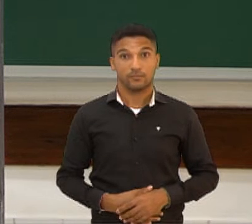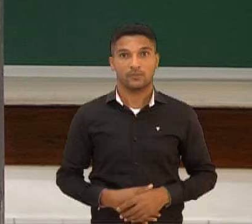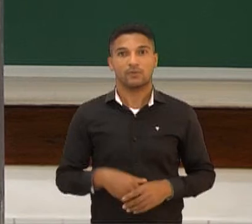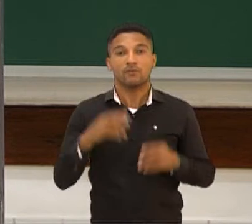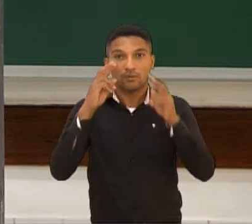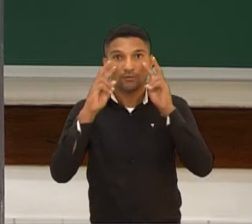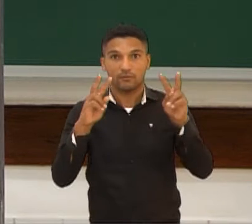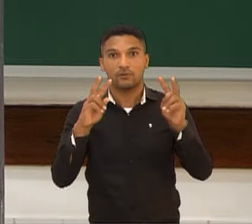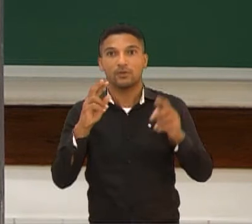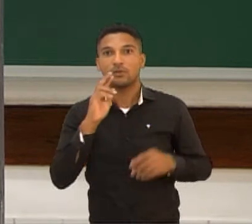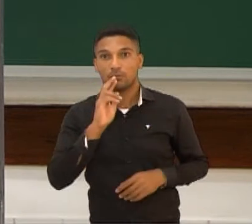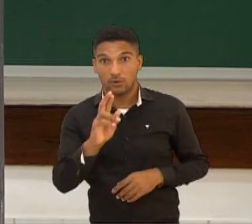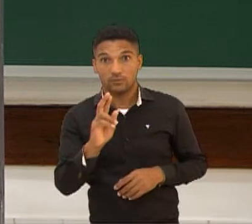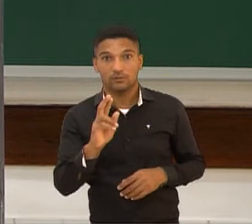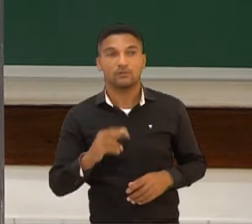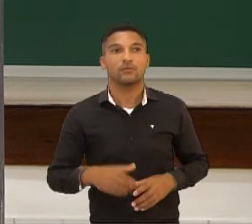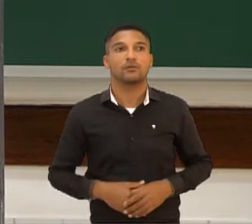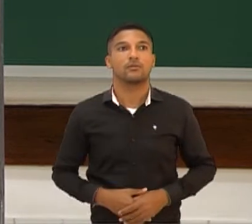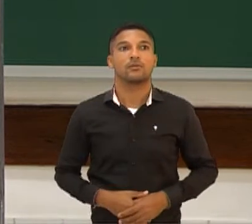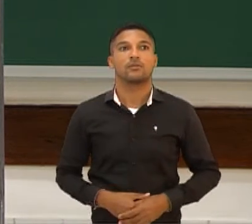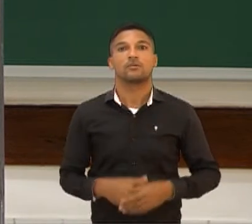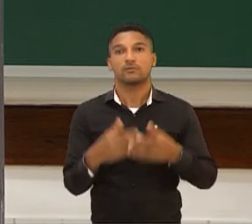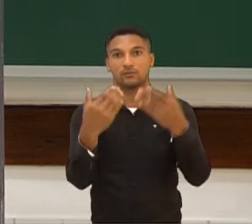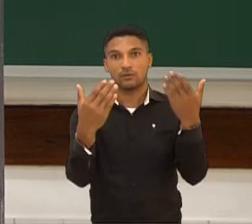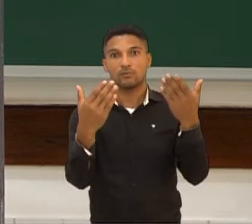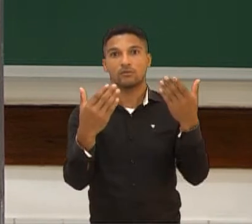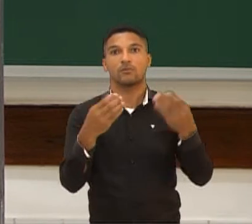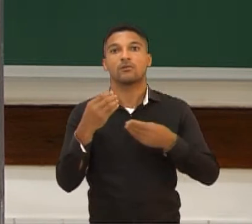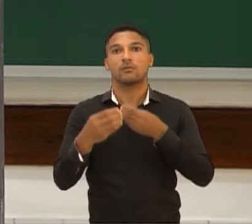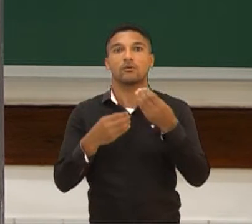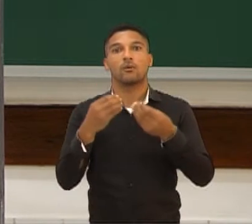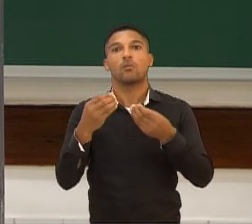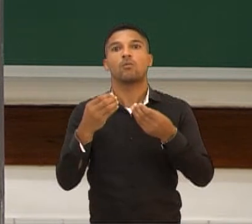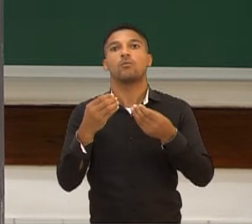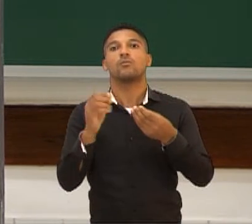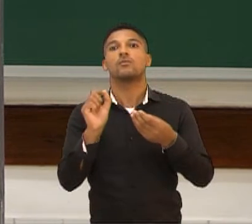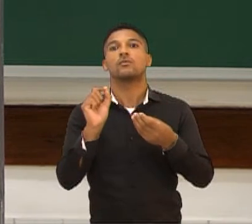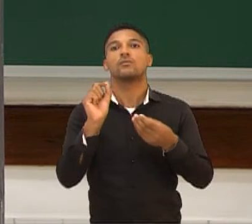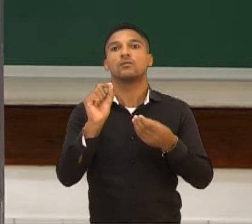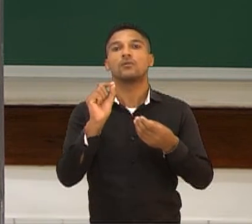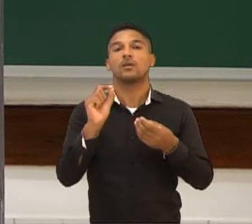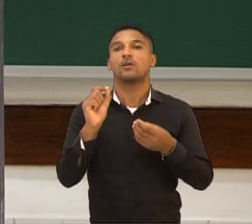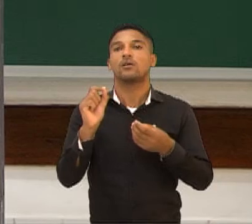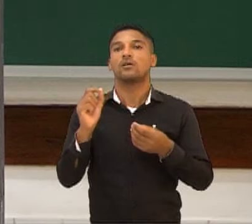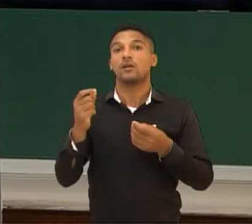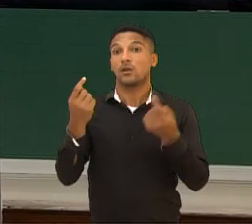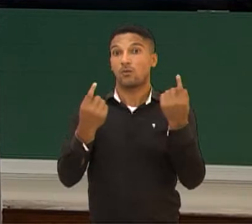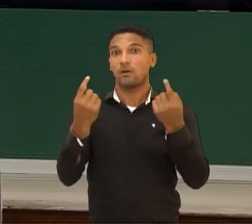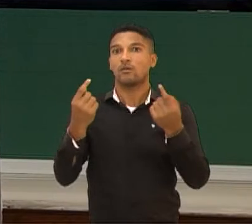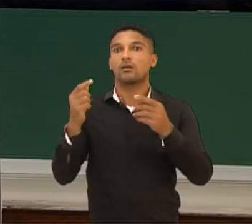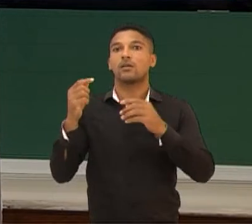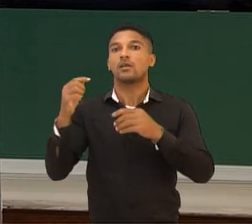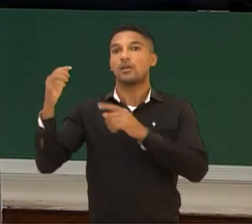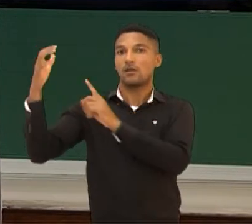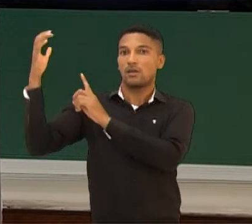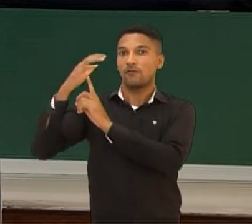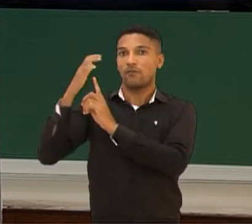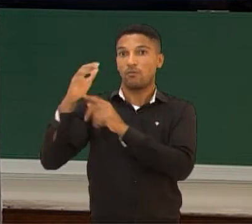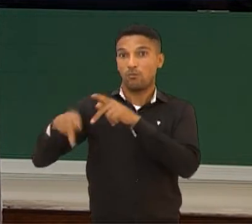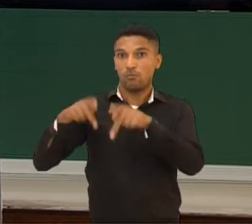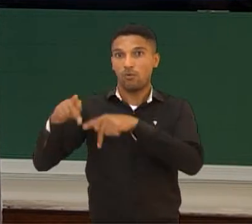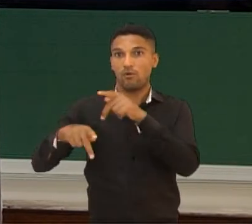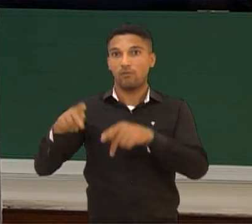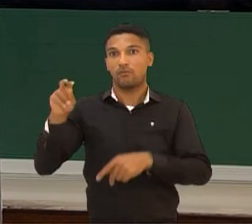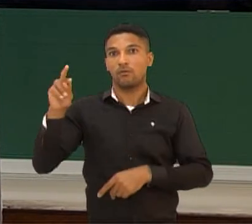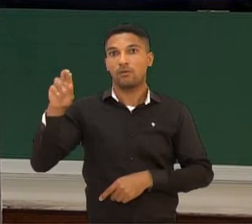Vamos ver qual é a resposta? Então, nós vimos, né, qual era a pergunta, que era perguntando qual é a influência da cultura do Reino do